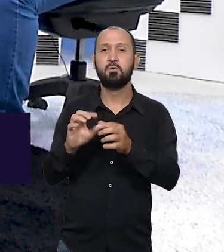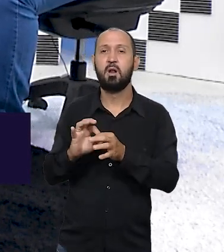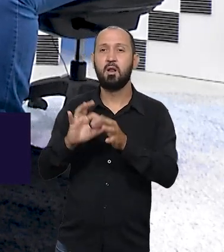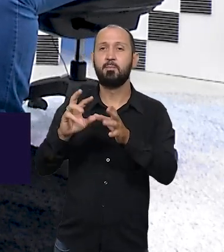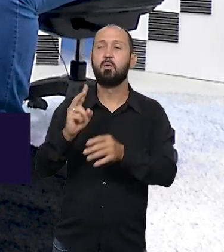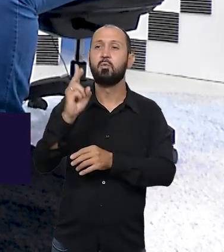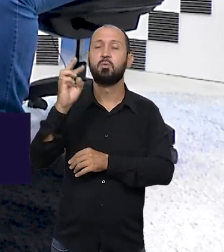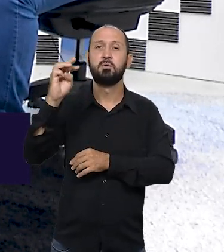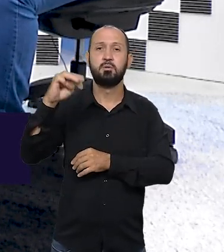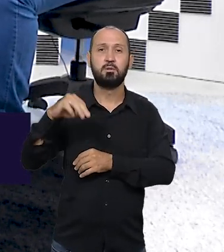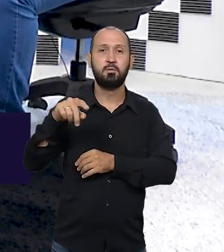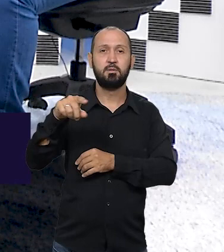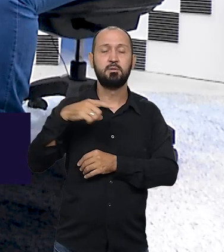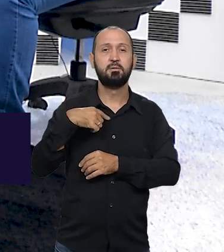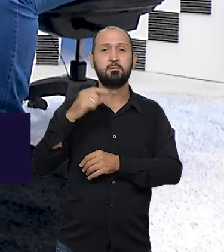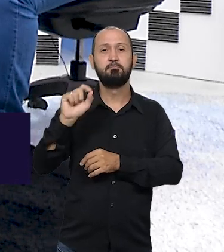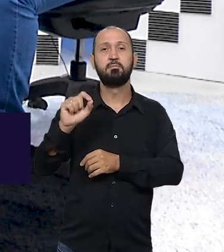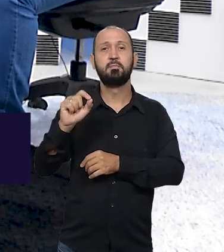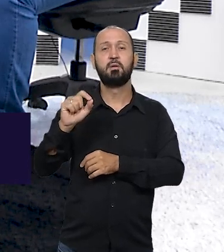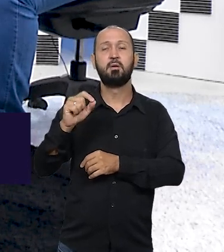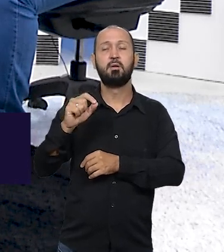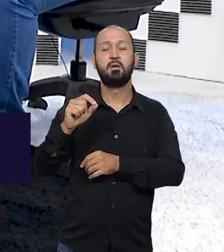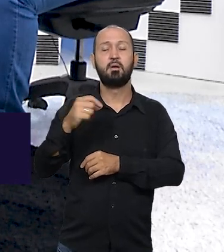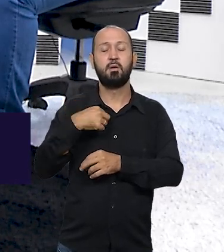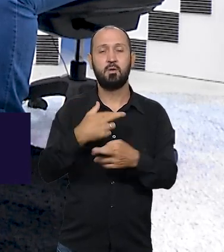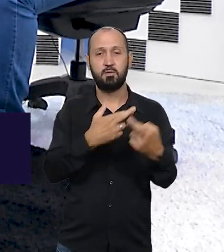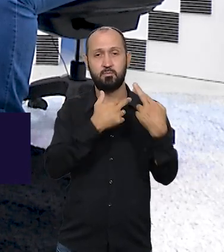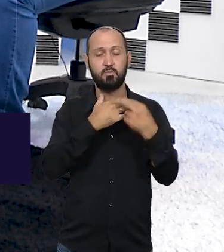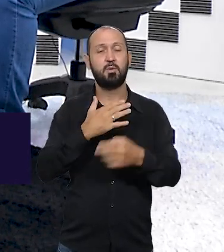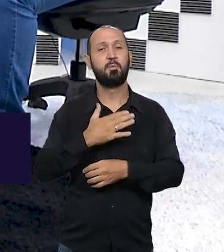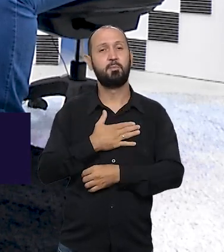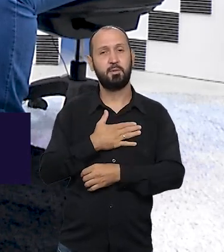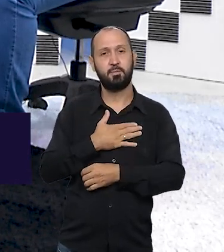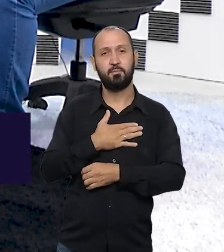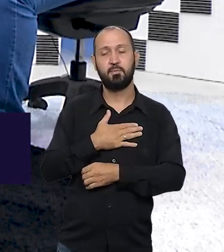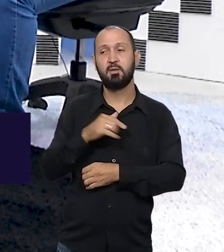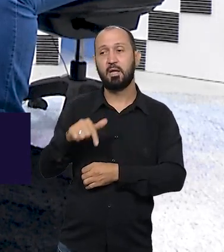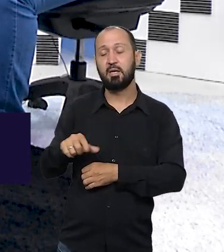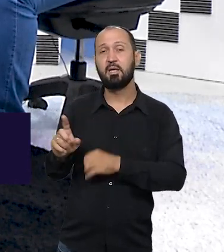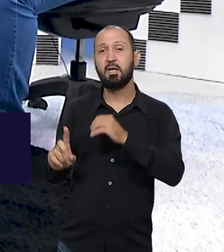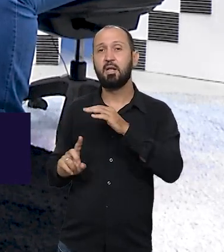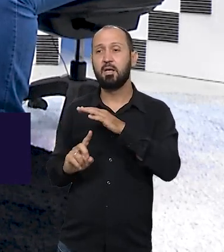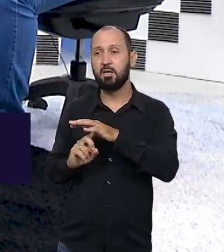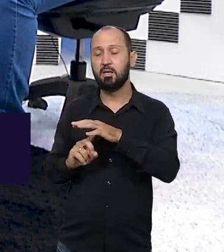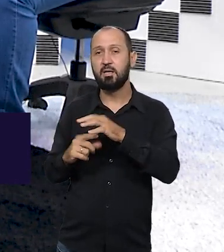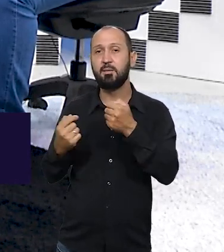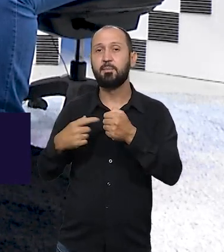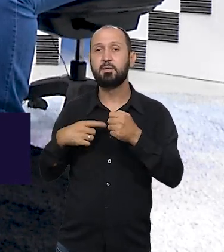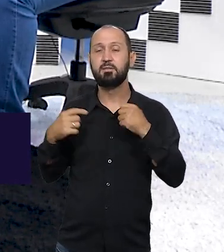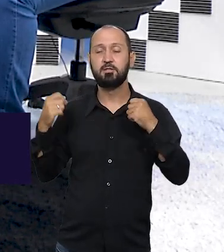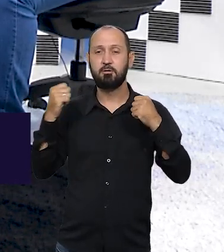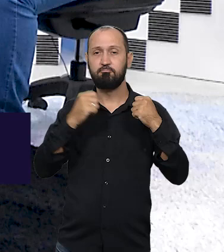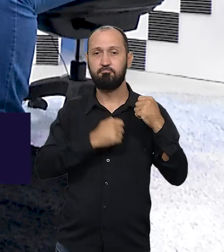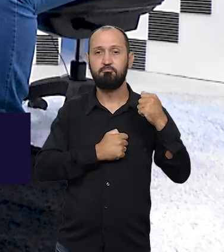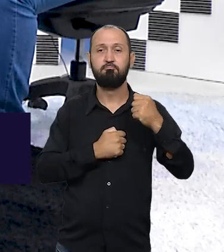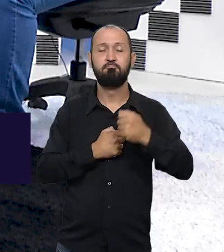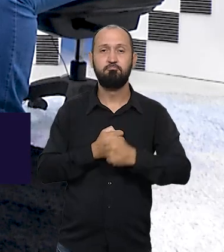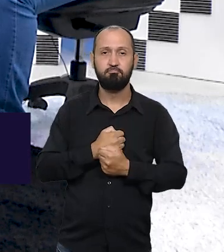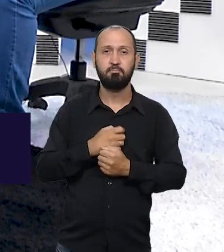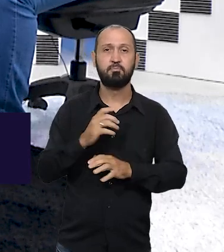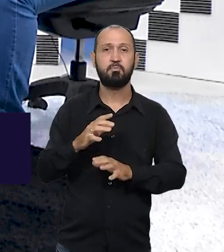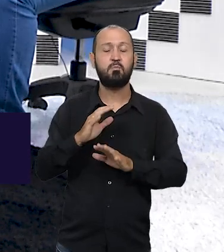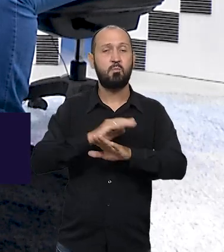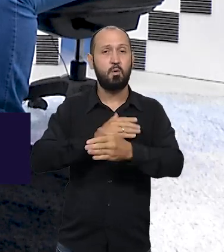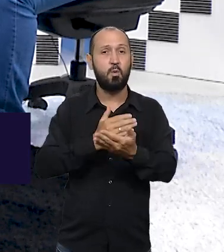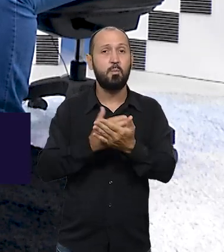solidário. Então, dali, daquele ponto de fiscalização, tem que sair. Né? Então, a gente tem que começar a ampliar a legislação para que tudo isso também